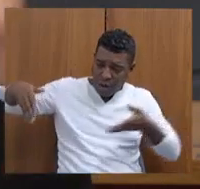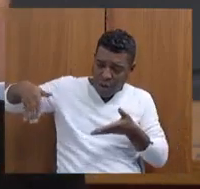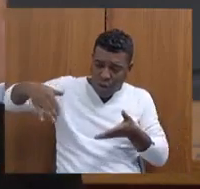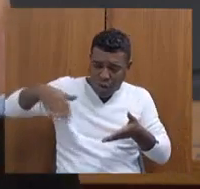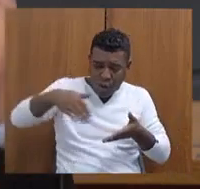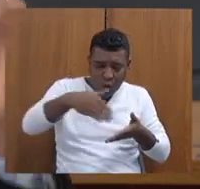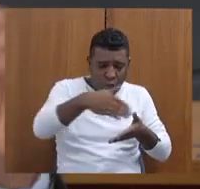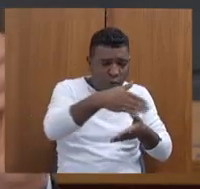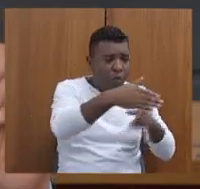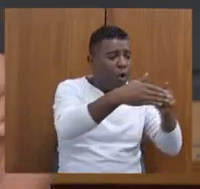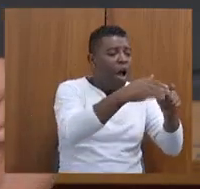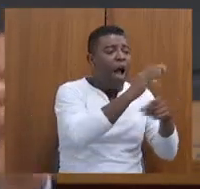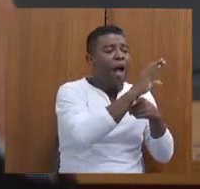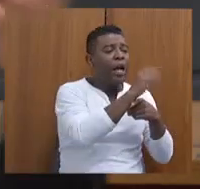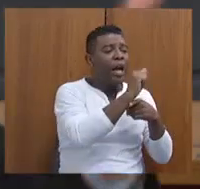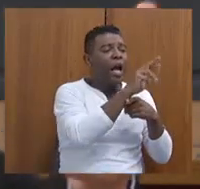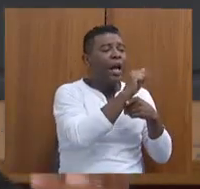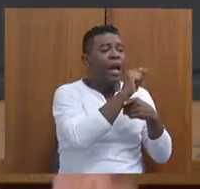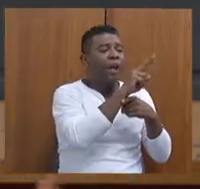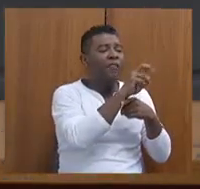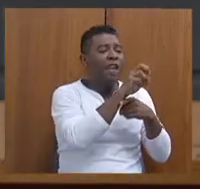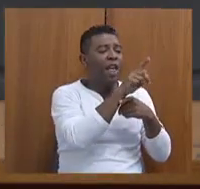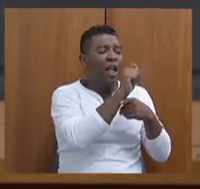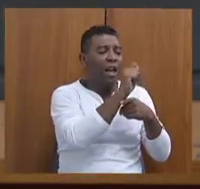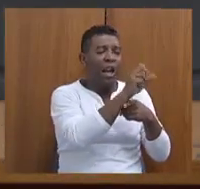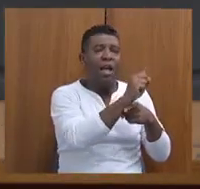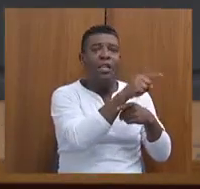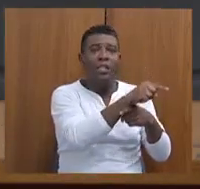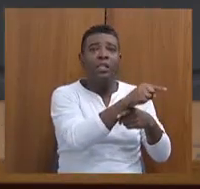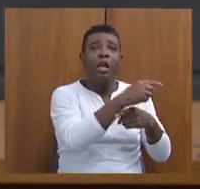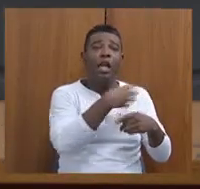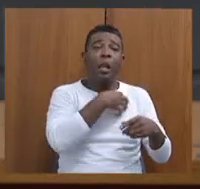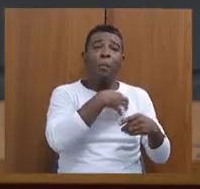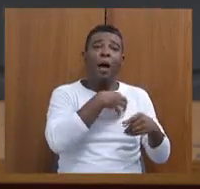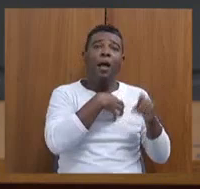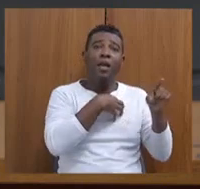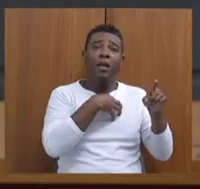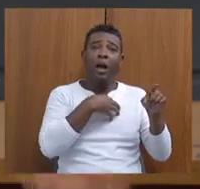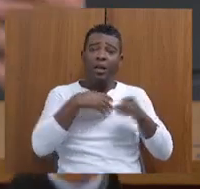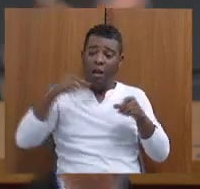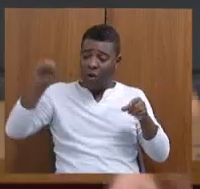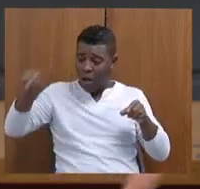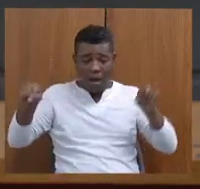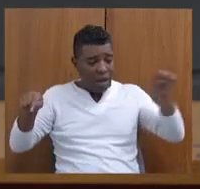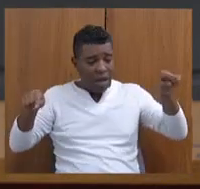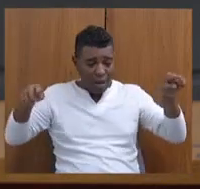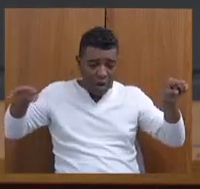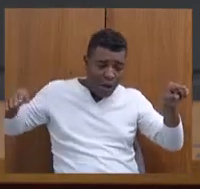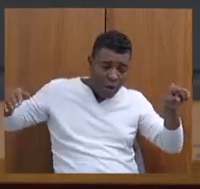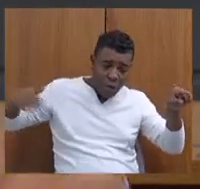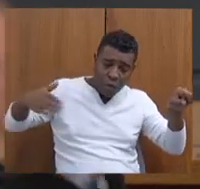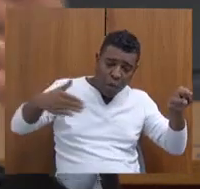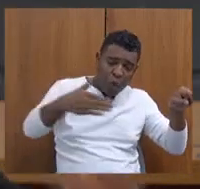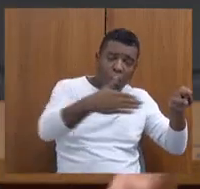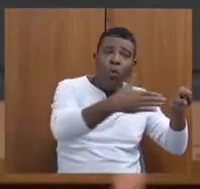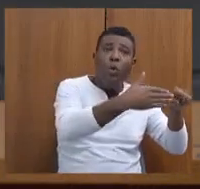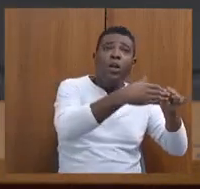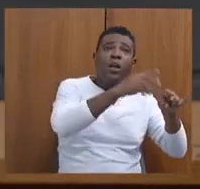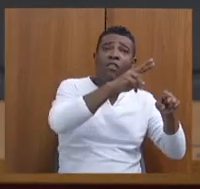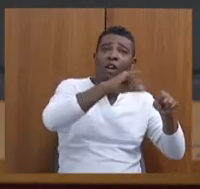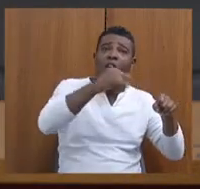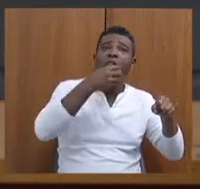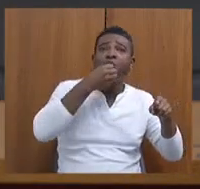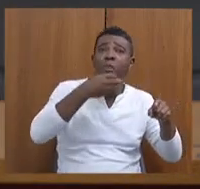sinaliza de forma efetiva de que ali também será uma região promissora na expansão da